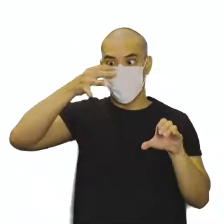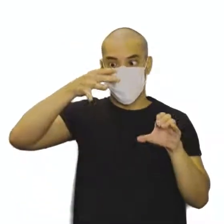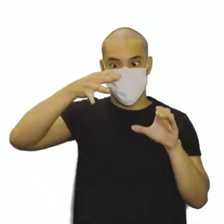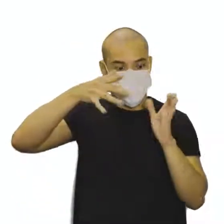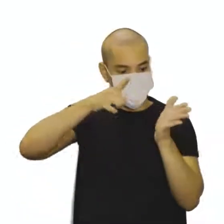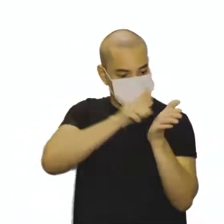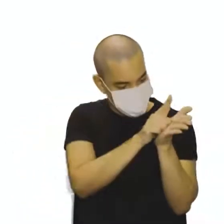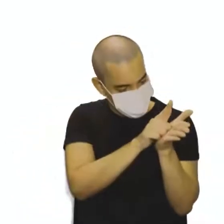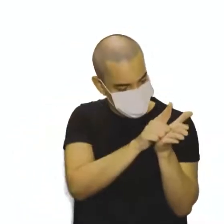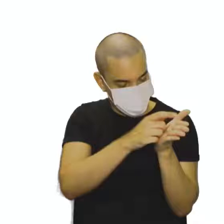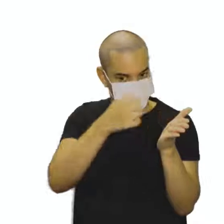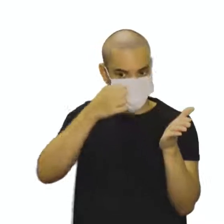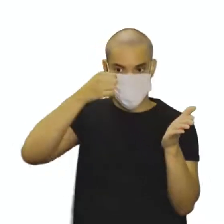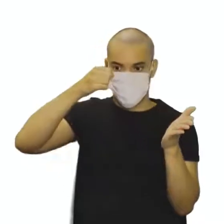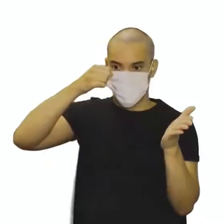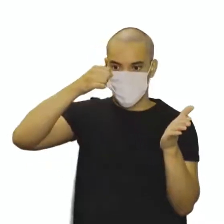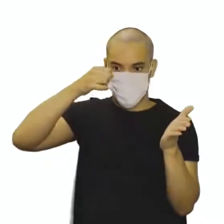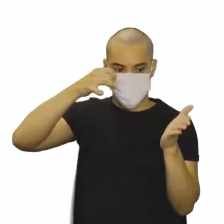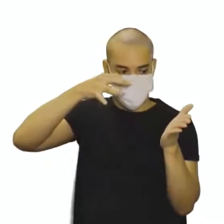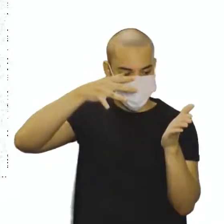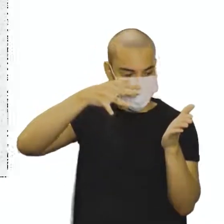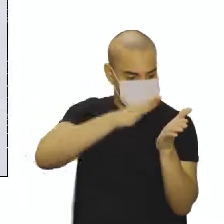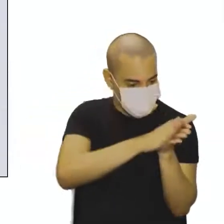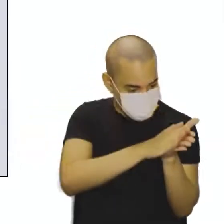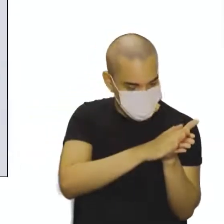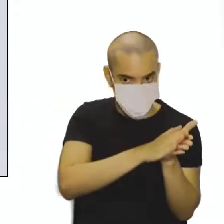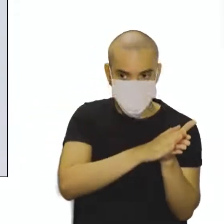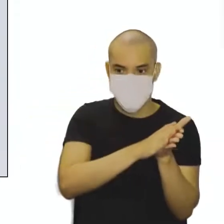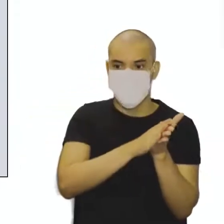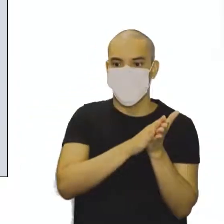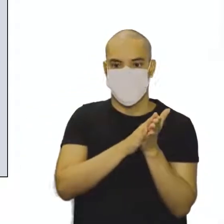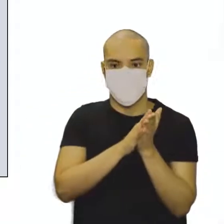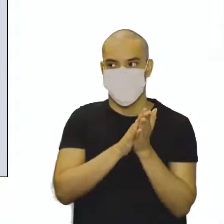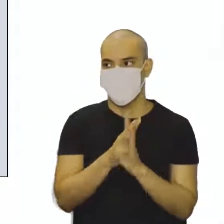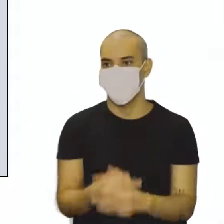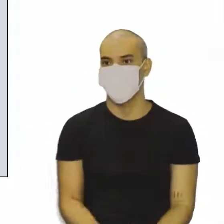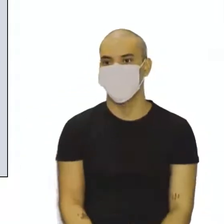papel, por exemplo. Então, é uma flechinha, ok?